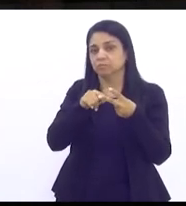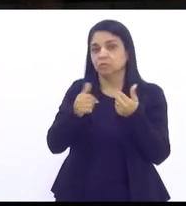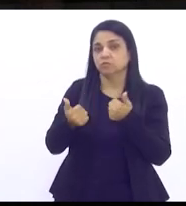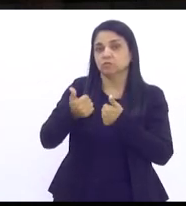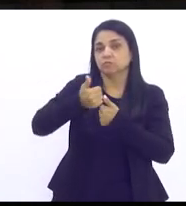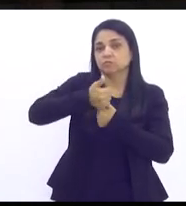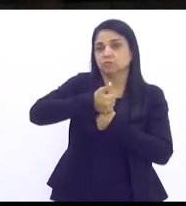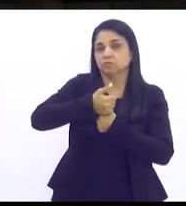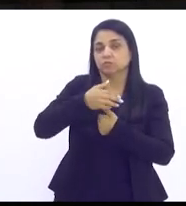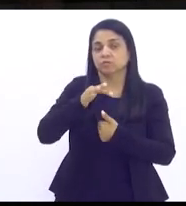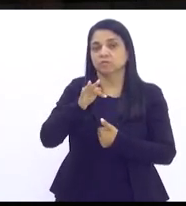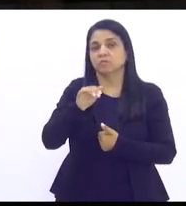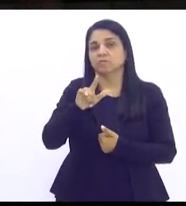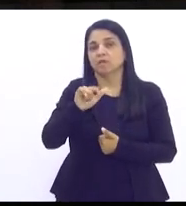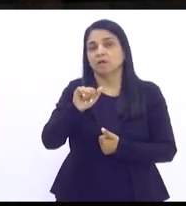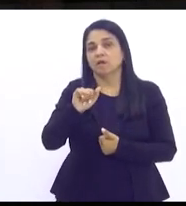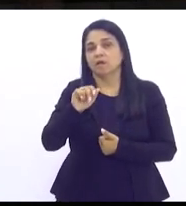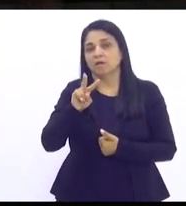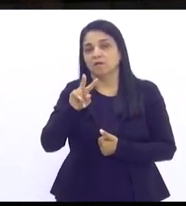ministro Flávio Dino?